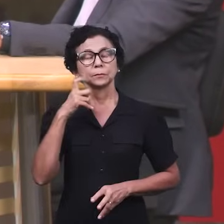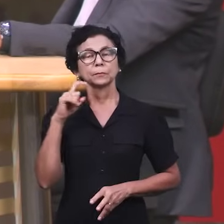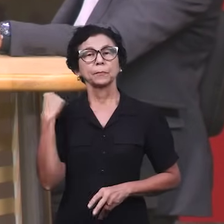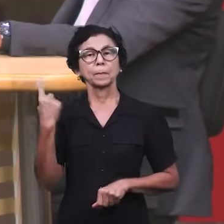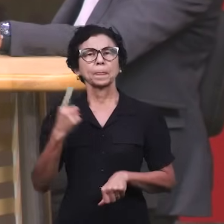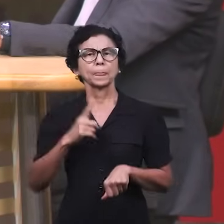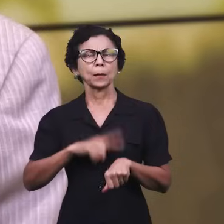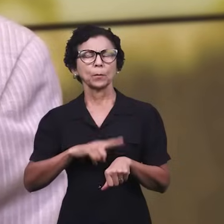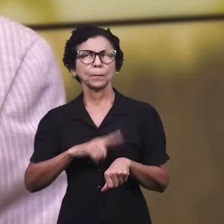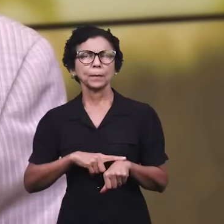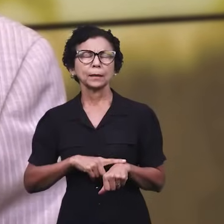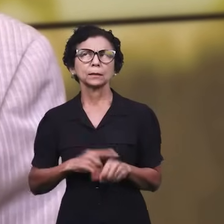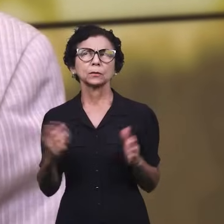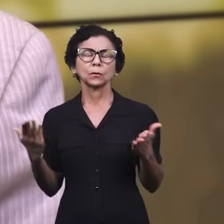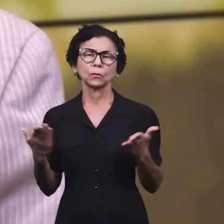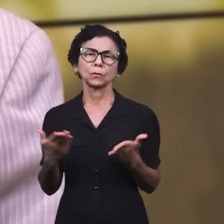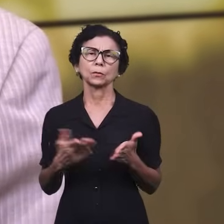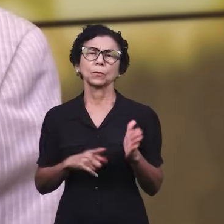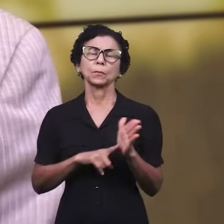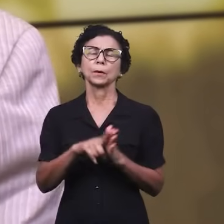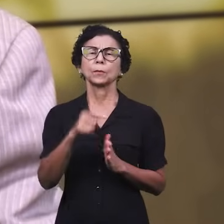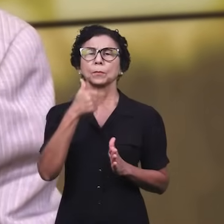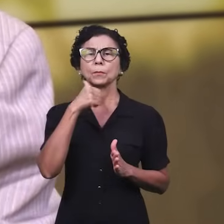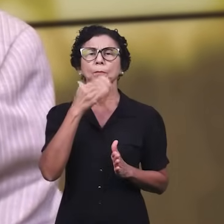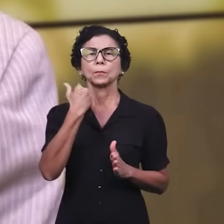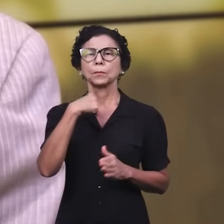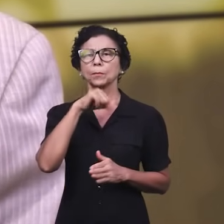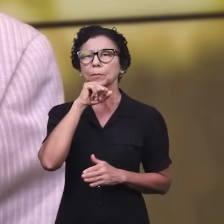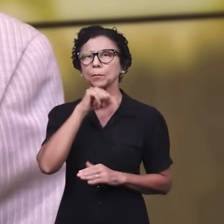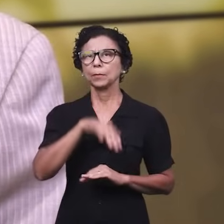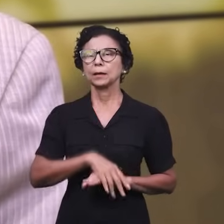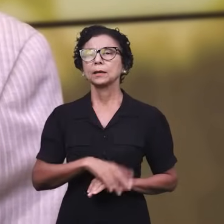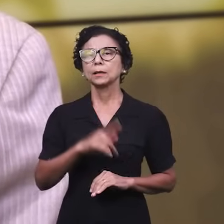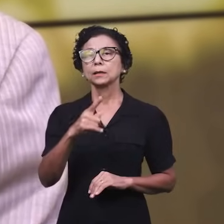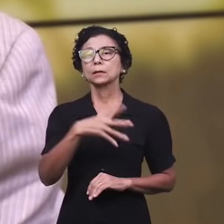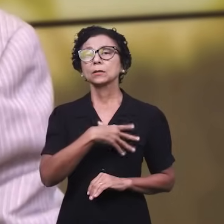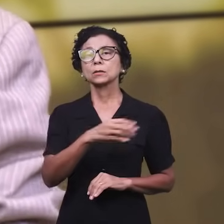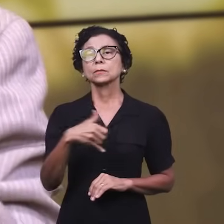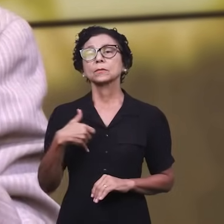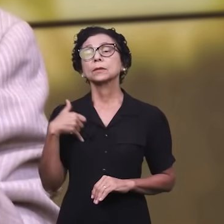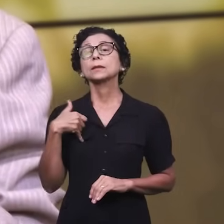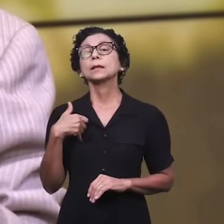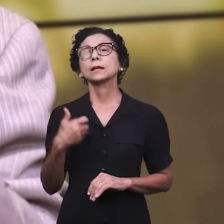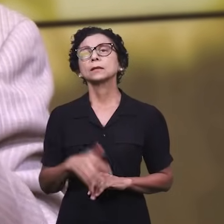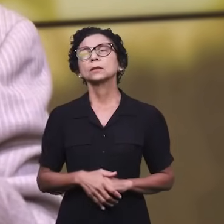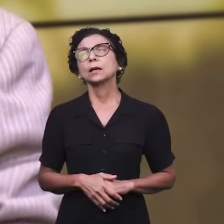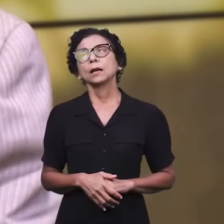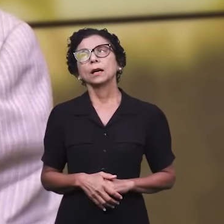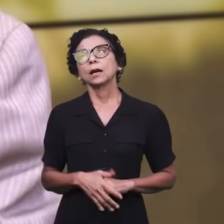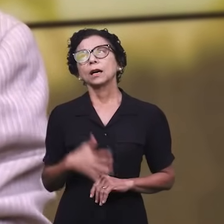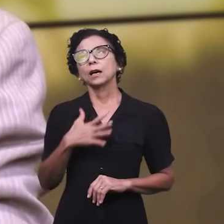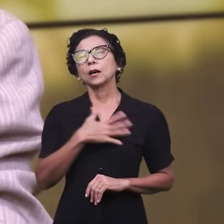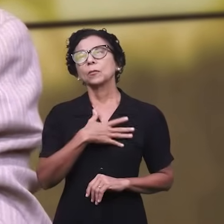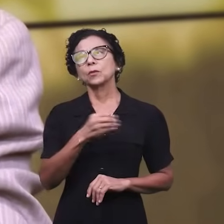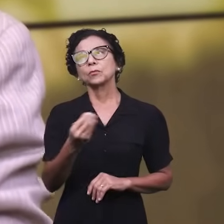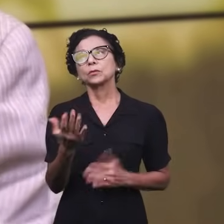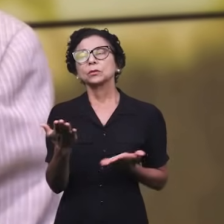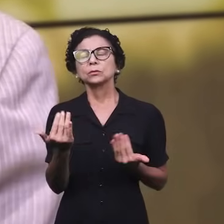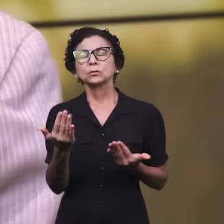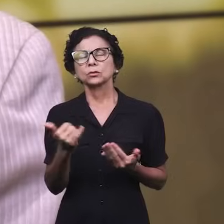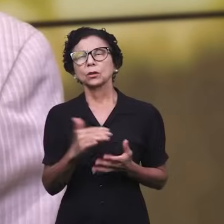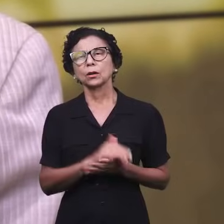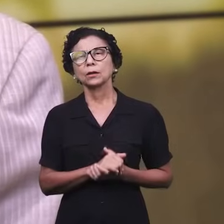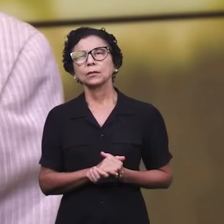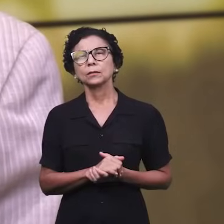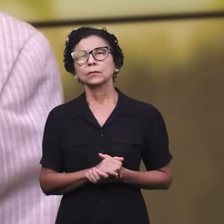faço uma pergunta aos pais teus filhos TM quantos anos Ah o meu filho já é jovem você sabe o dia que ele